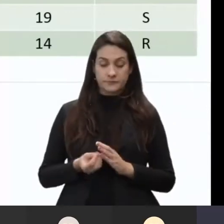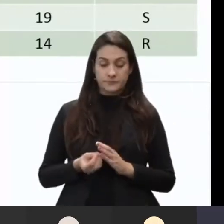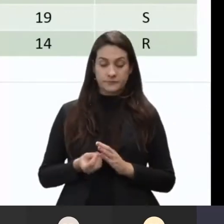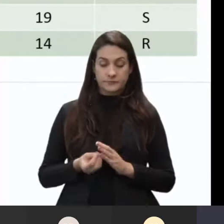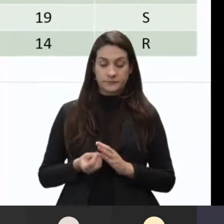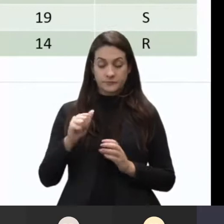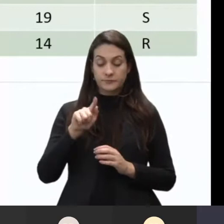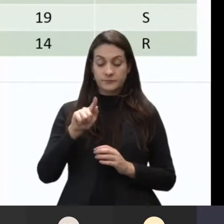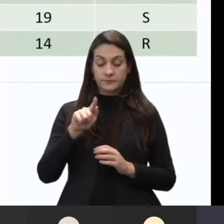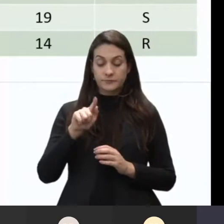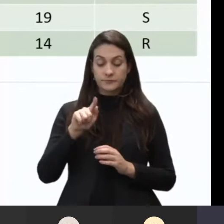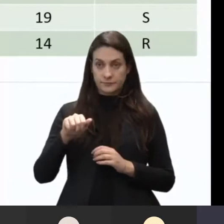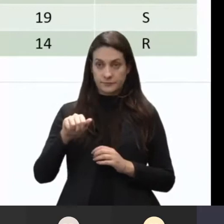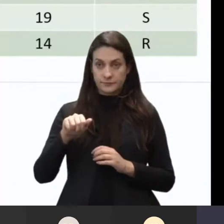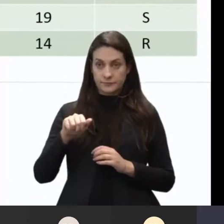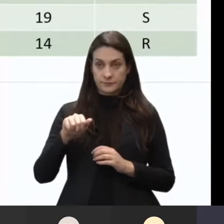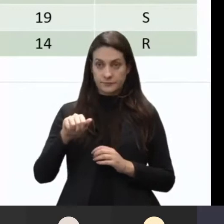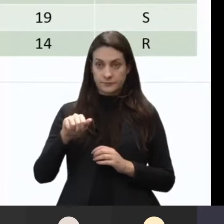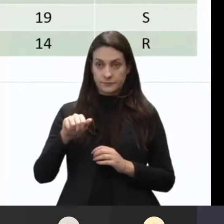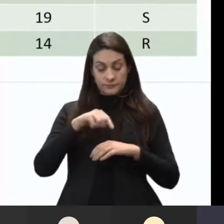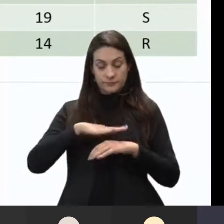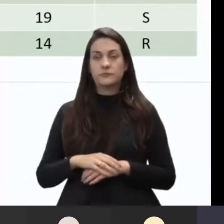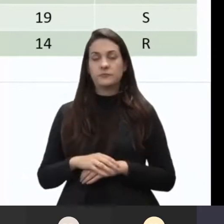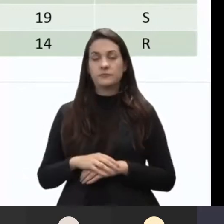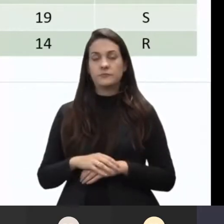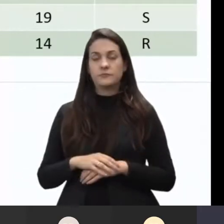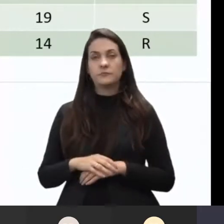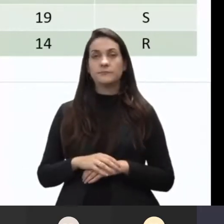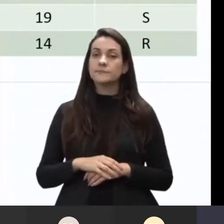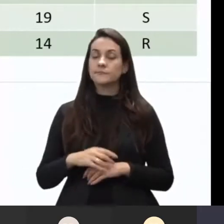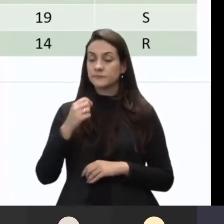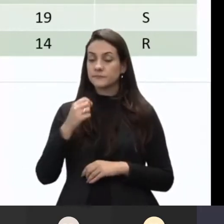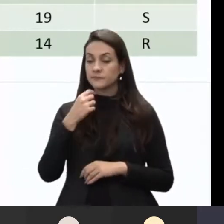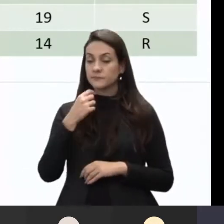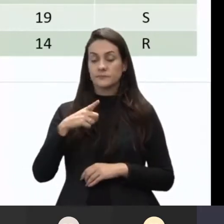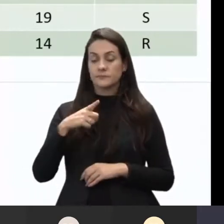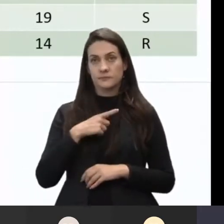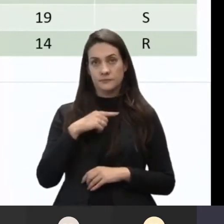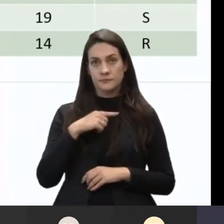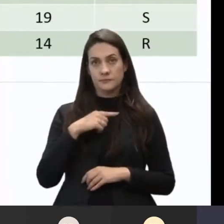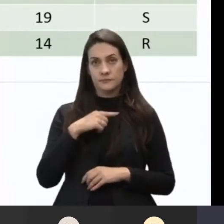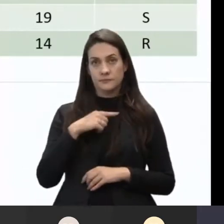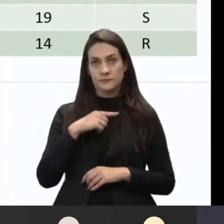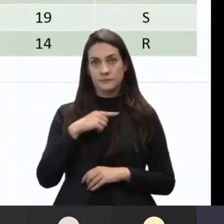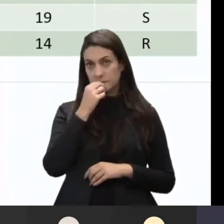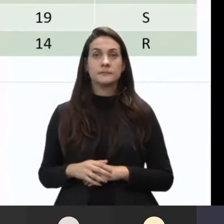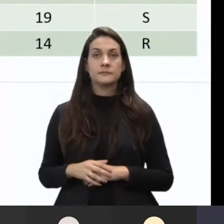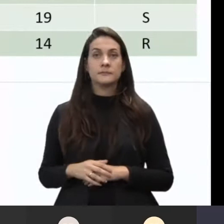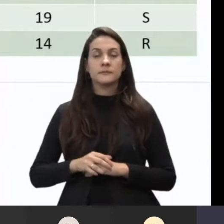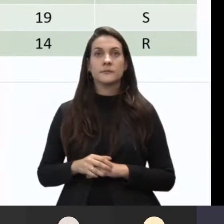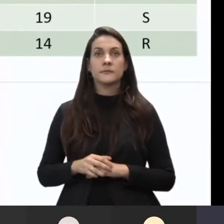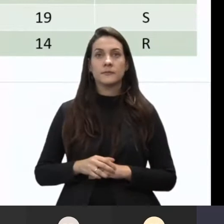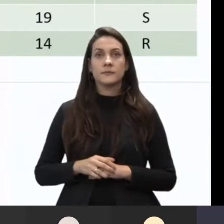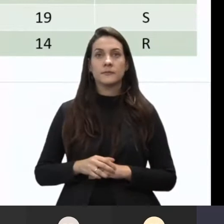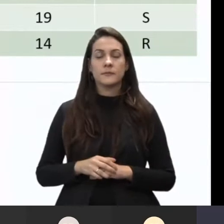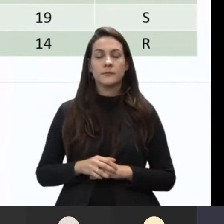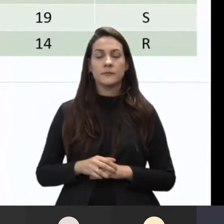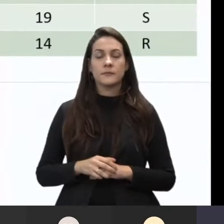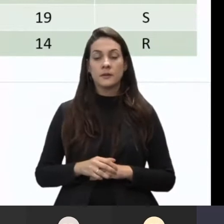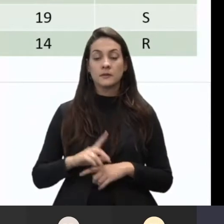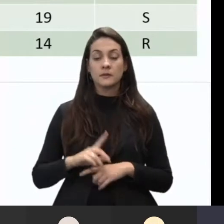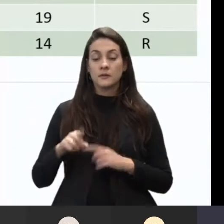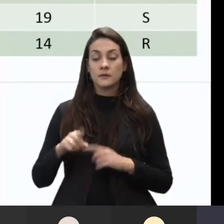do agar, ele tem ali o antimicrobiano, esse disquinho tem o antibiótico, e ele vai difundir pelo meio